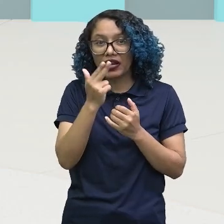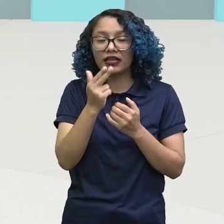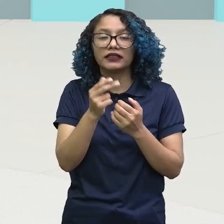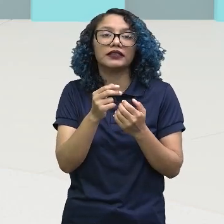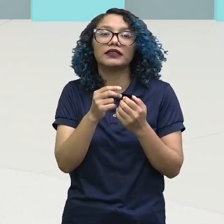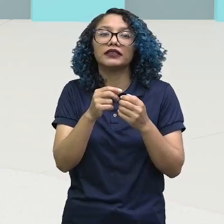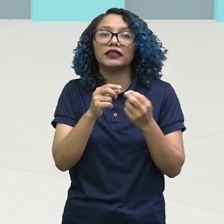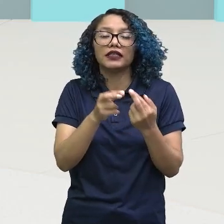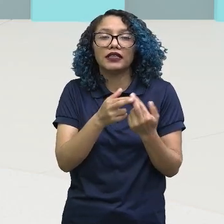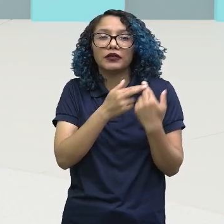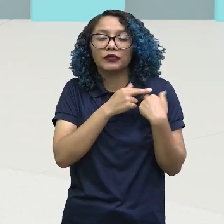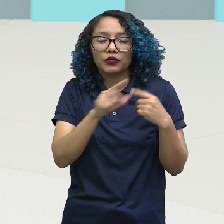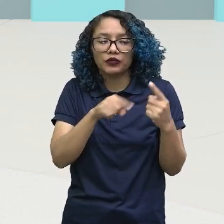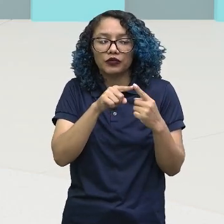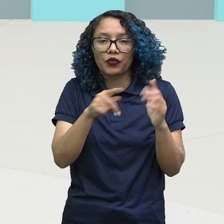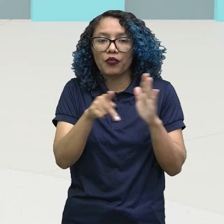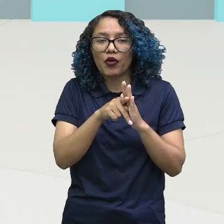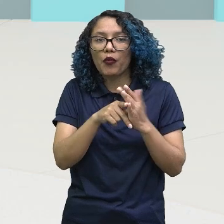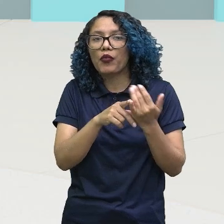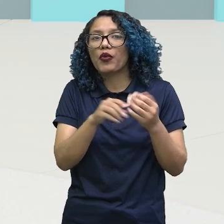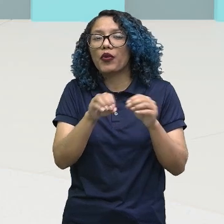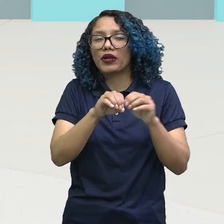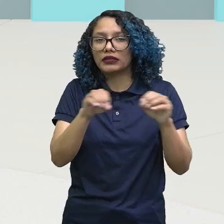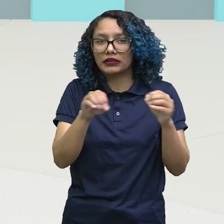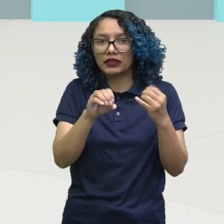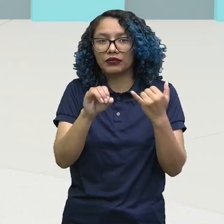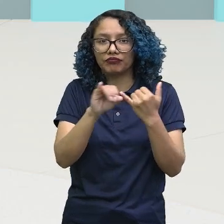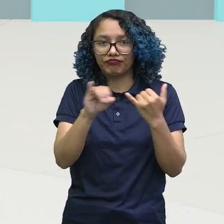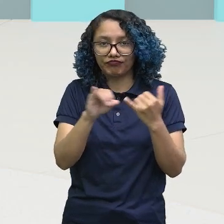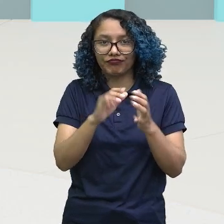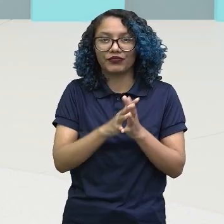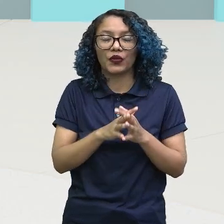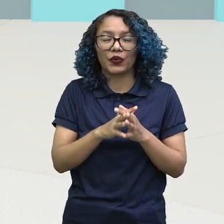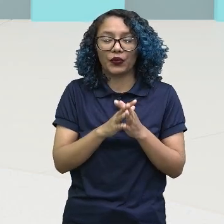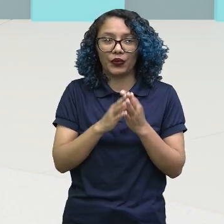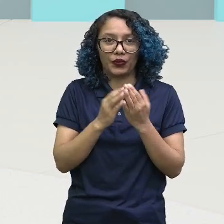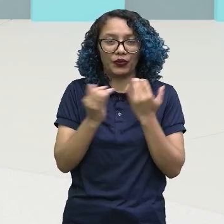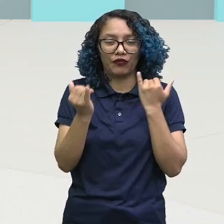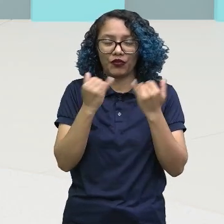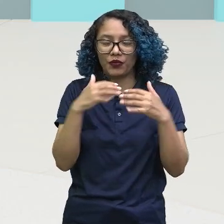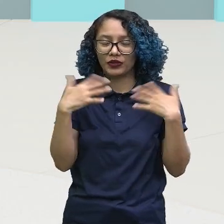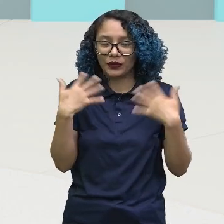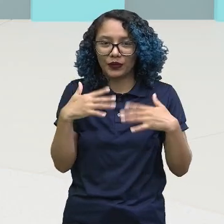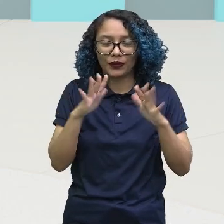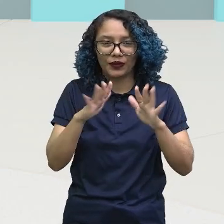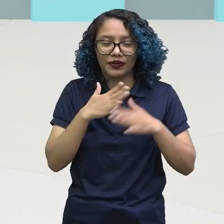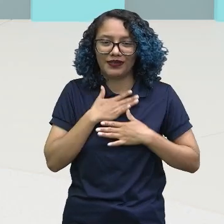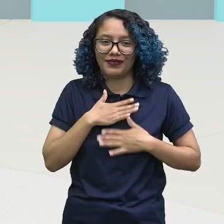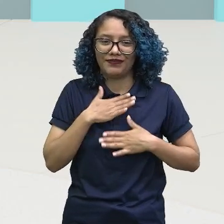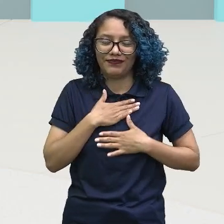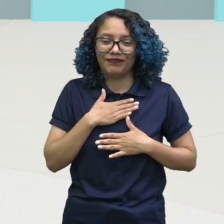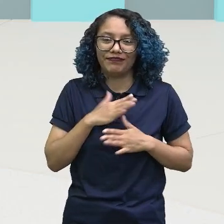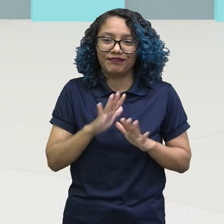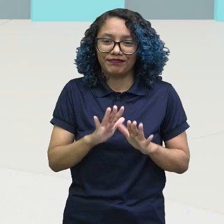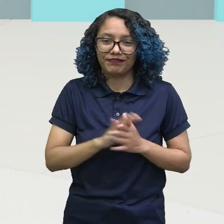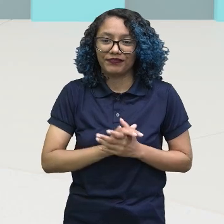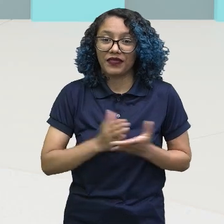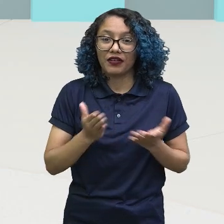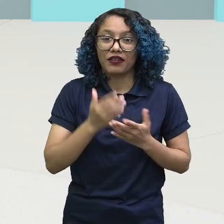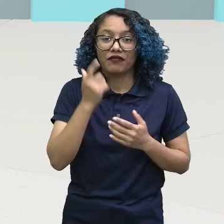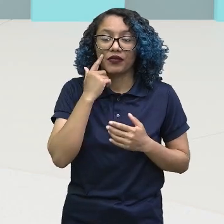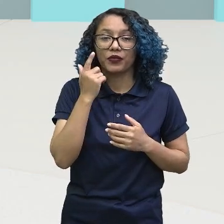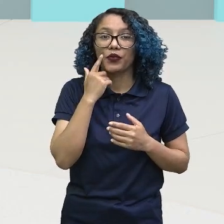que é lá da sintaxe do período simples. Eita, que é muita informação na cabeça. Calma, vai dar certo. Vamos só comparar os